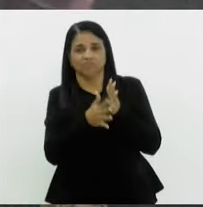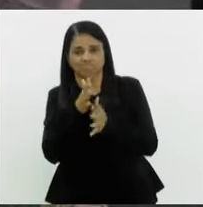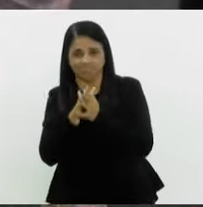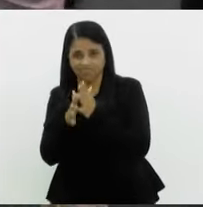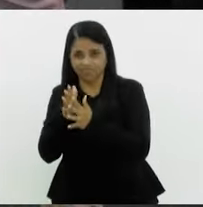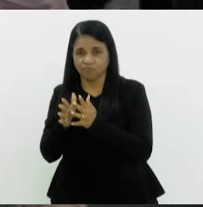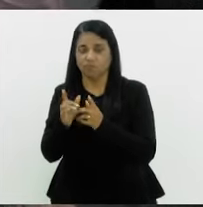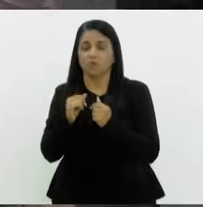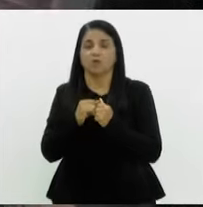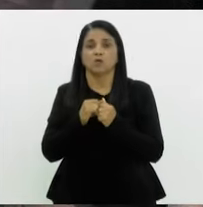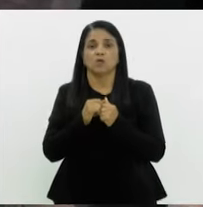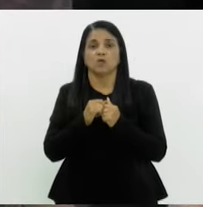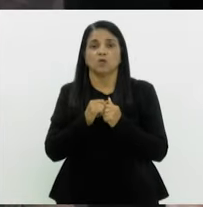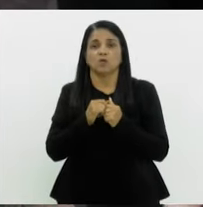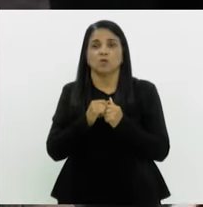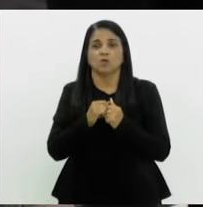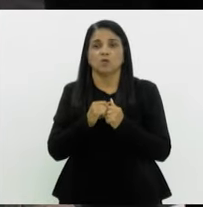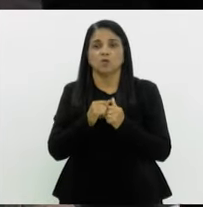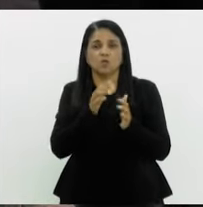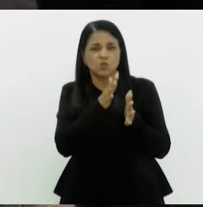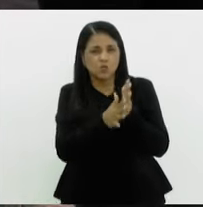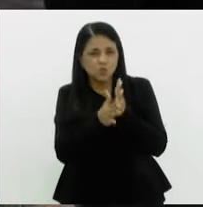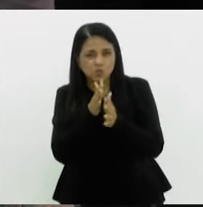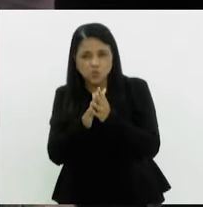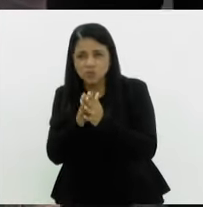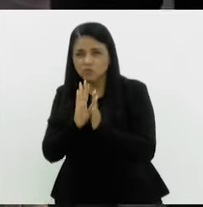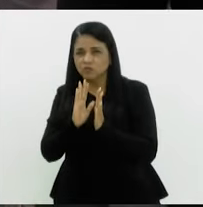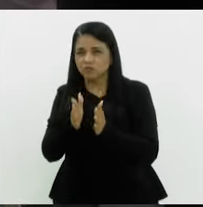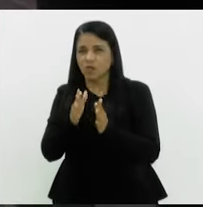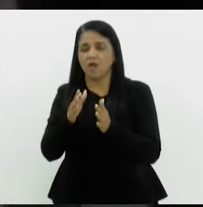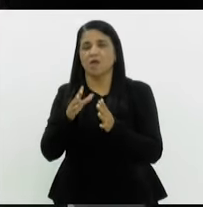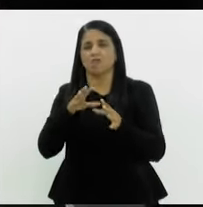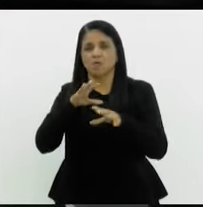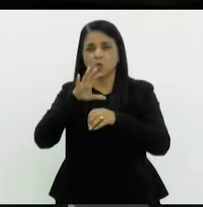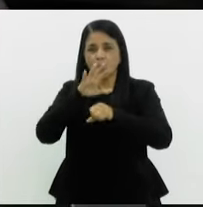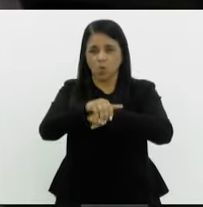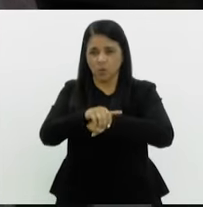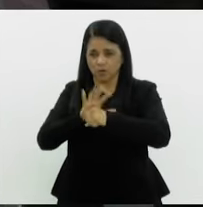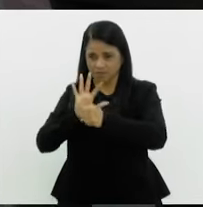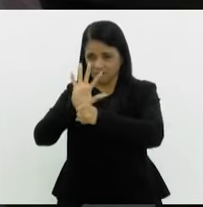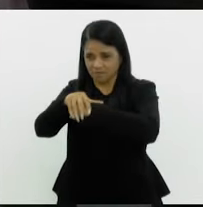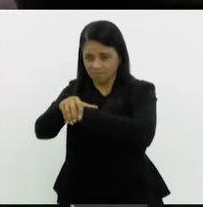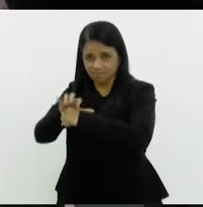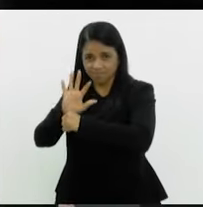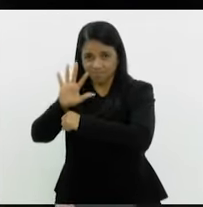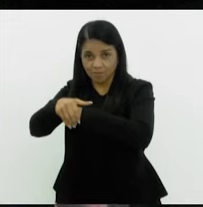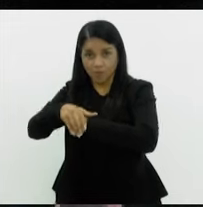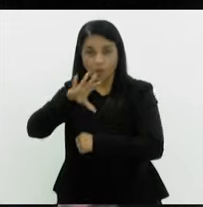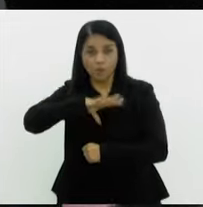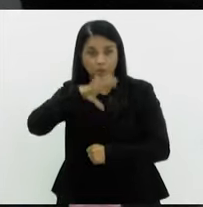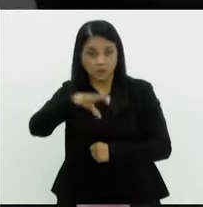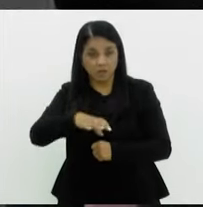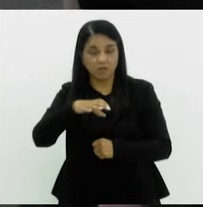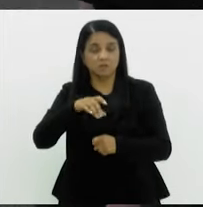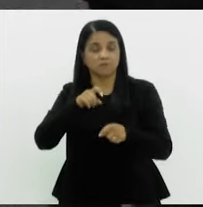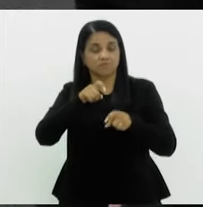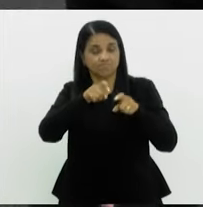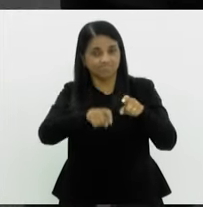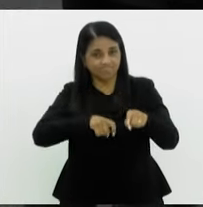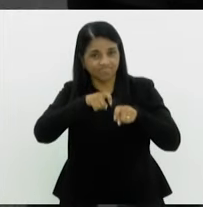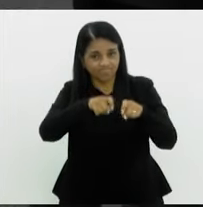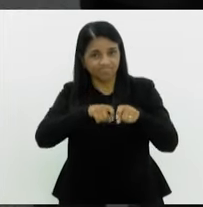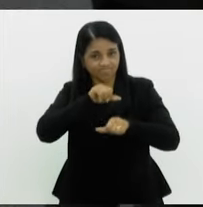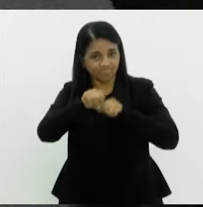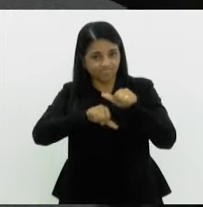os conflitos vêm desde que chegaram aqui os colonialistas portugueses e fizeram uma reforma agrária ao contrário